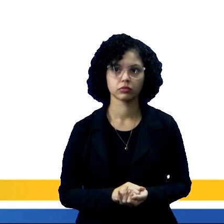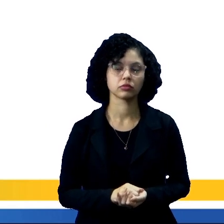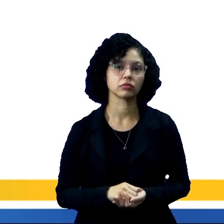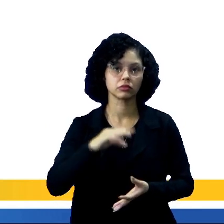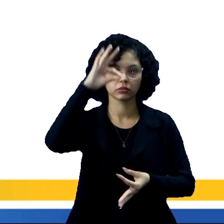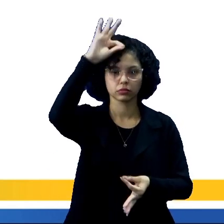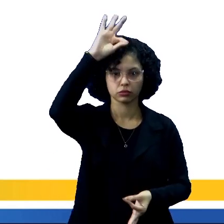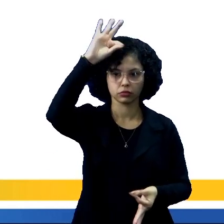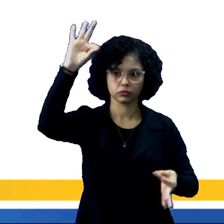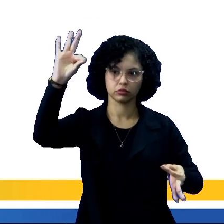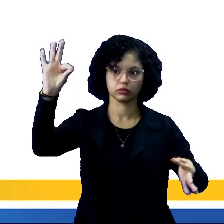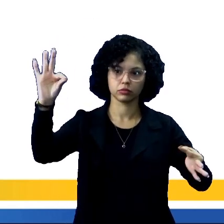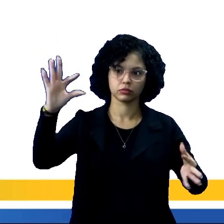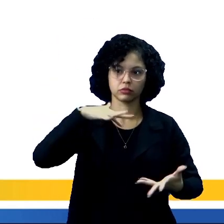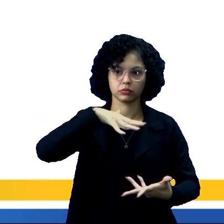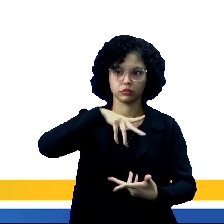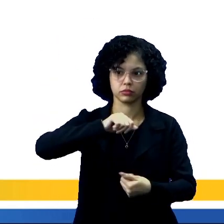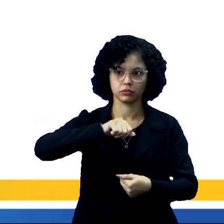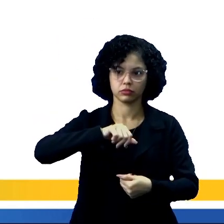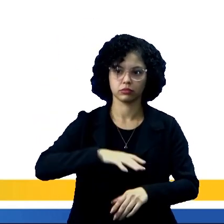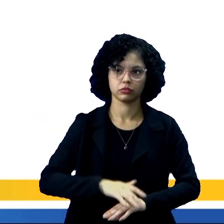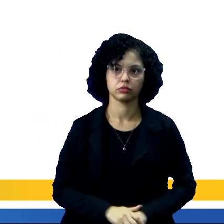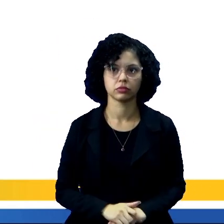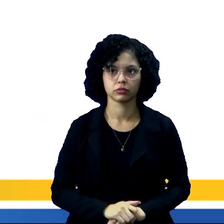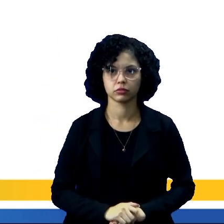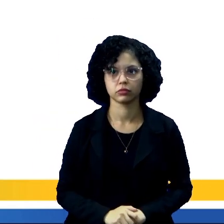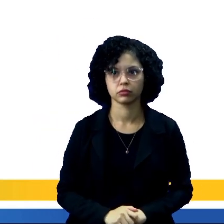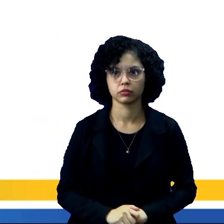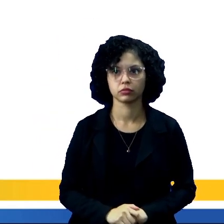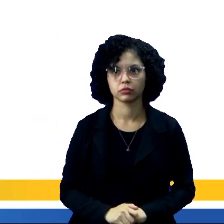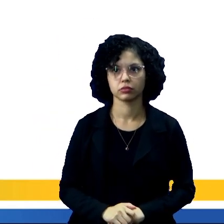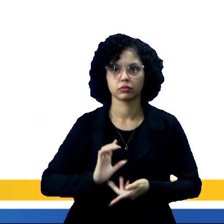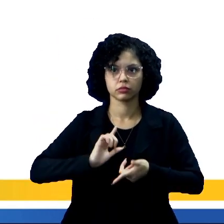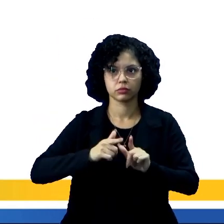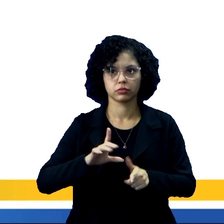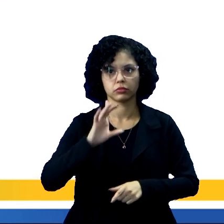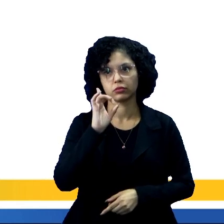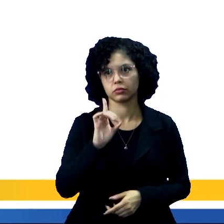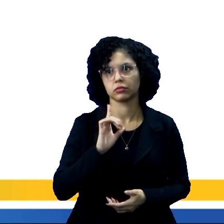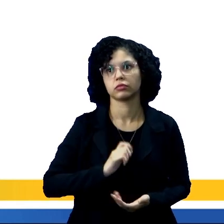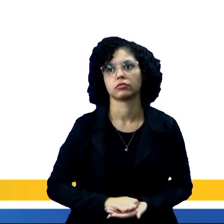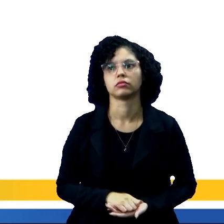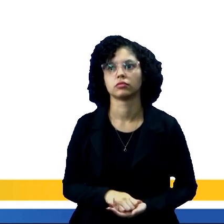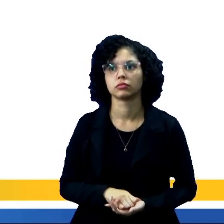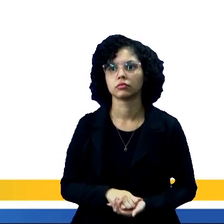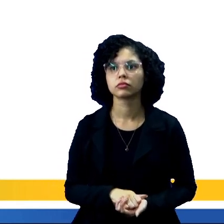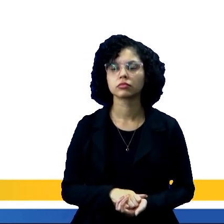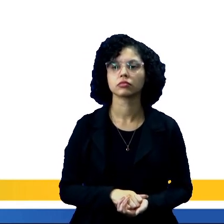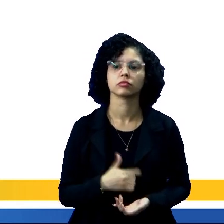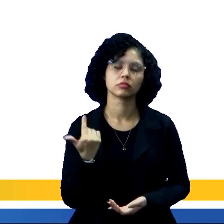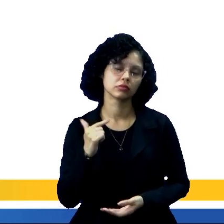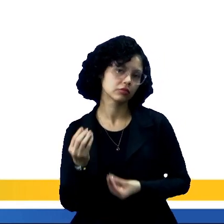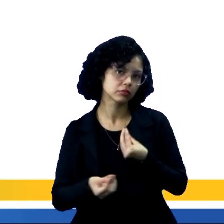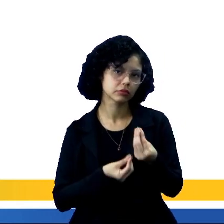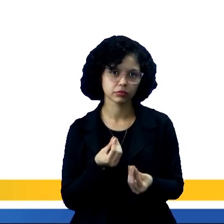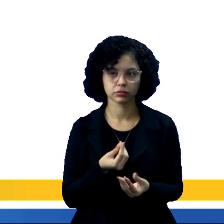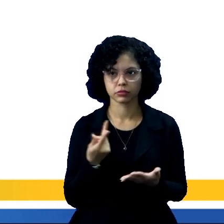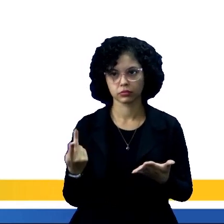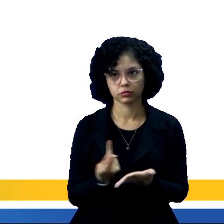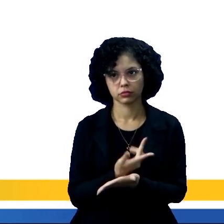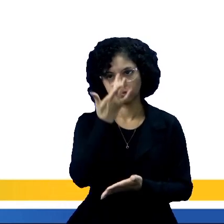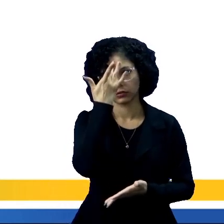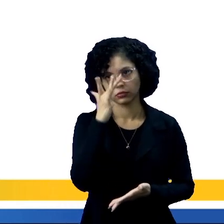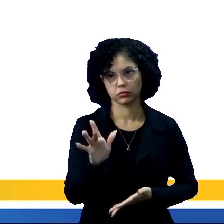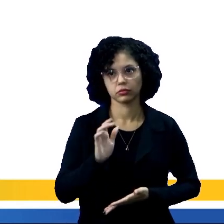que cortam a Terra. Aí é simples, né, pessoal? Não tem como a gente dizer que